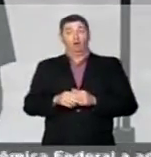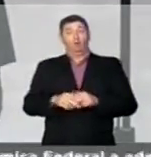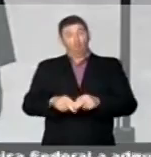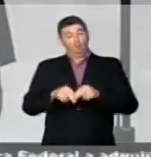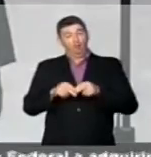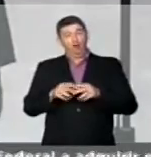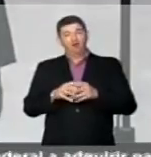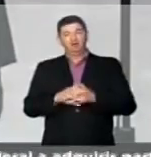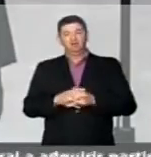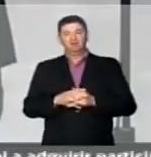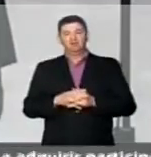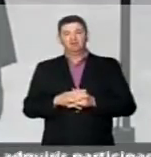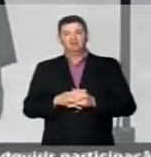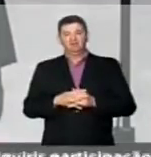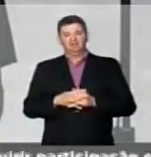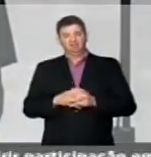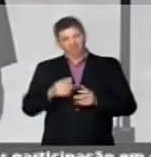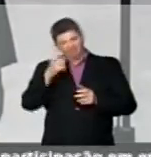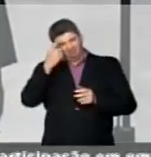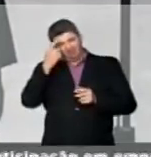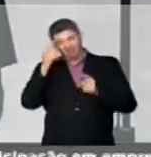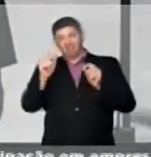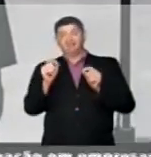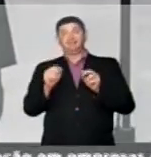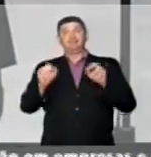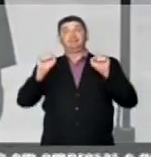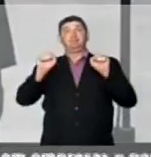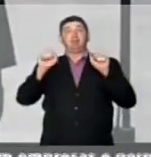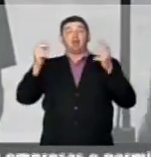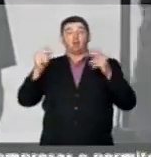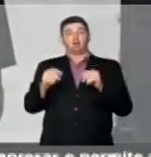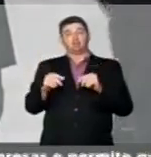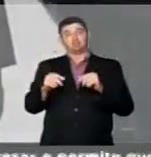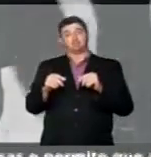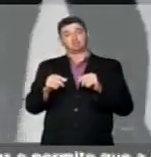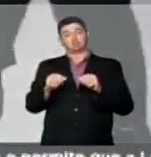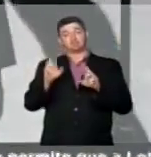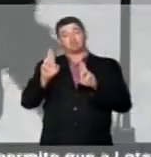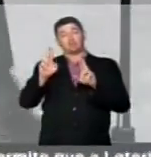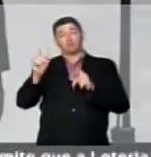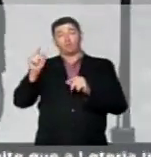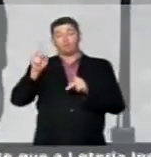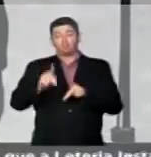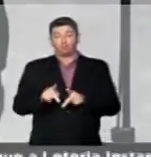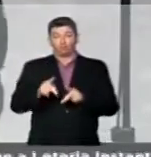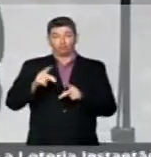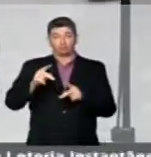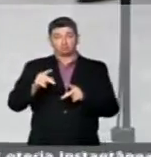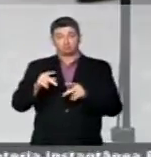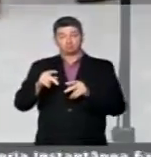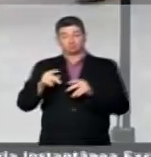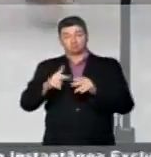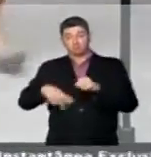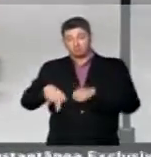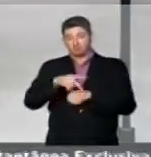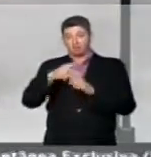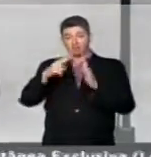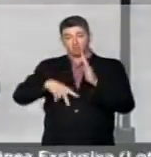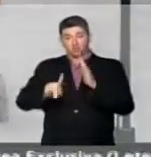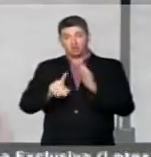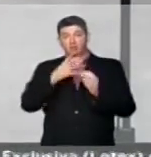isso, que pensar, o que esperar de um país onde a população que não lê, não